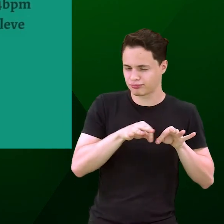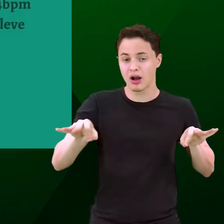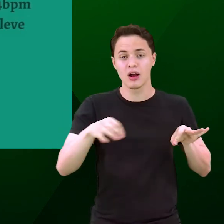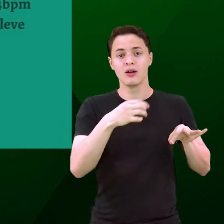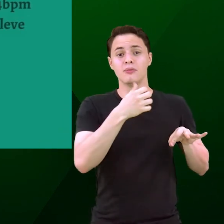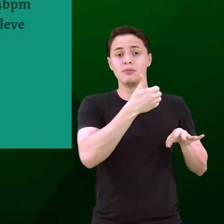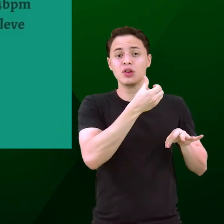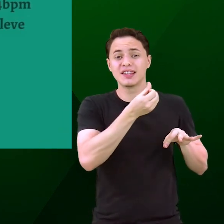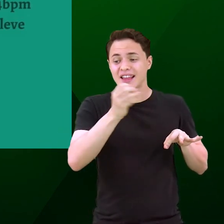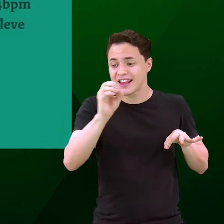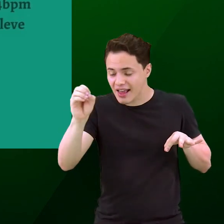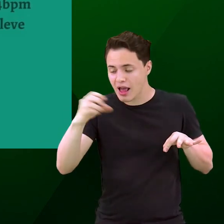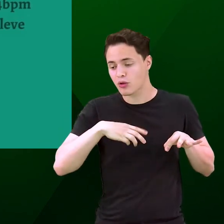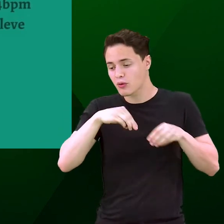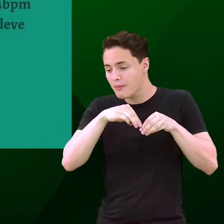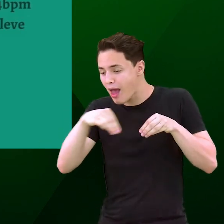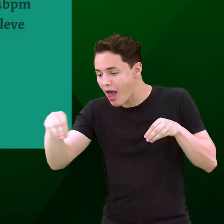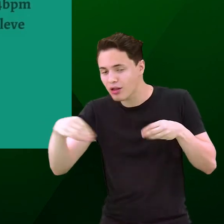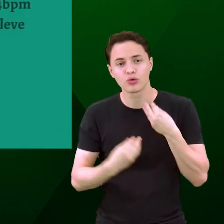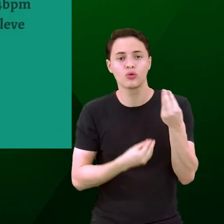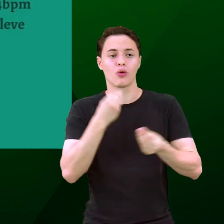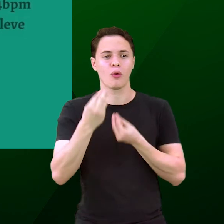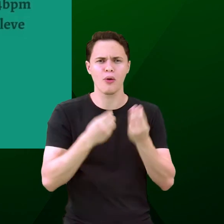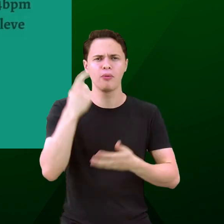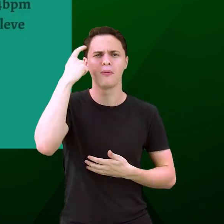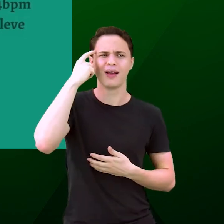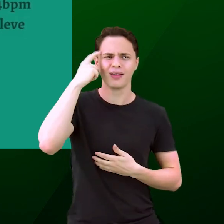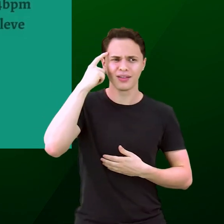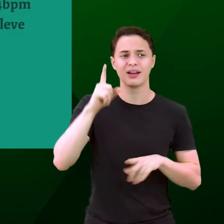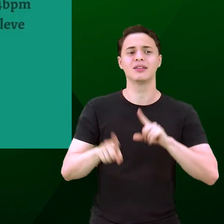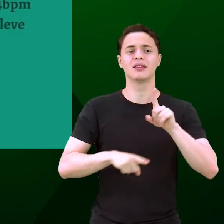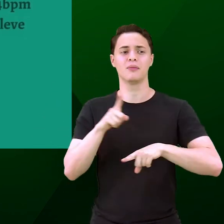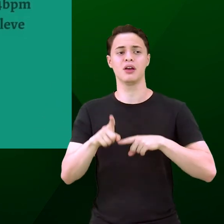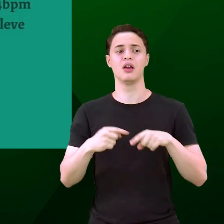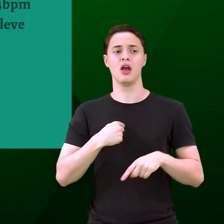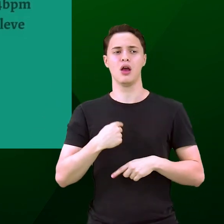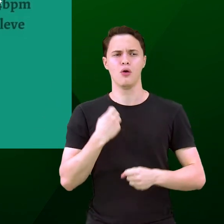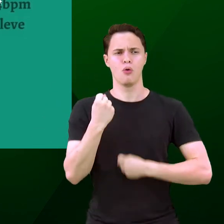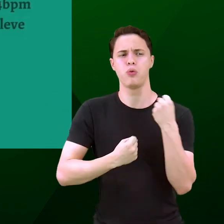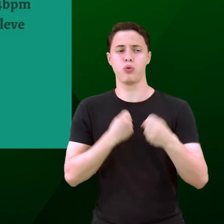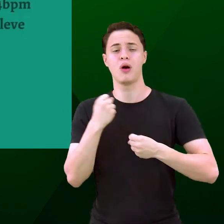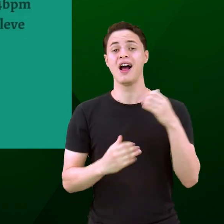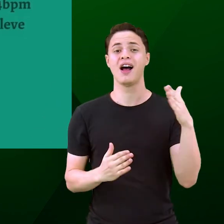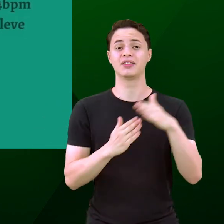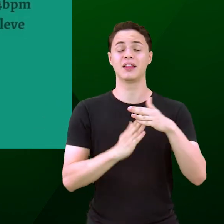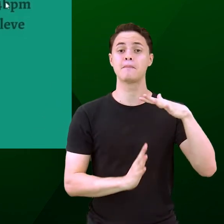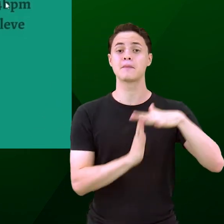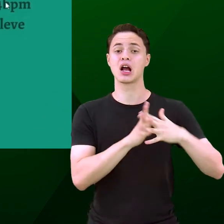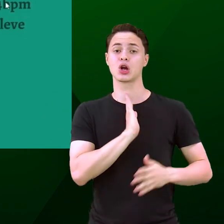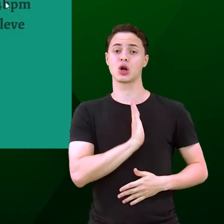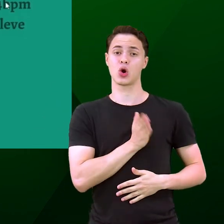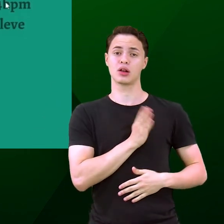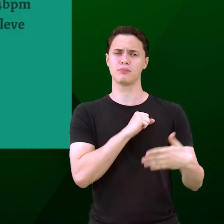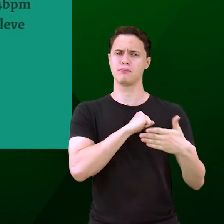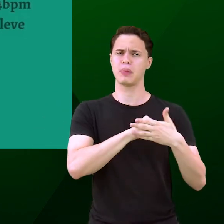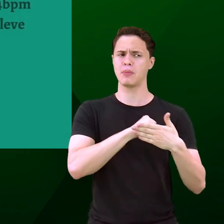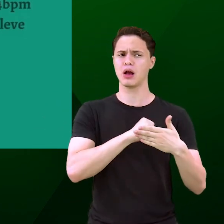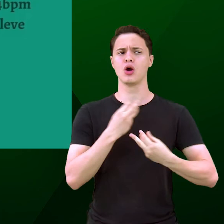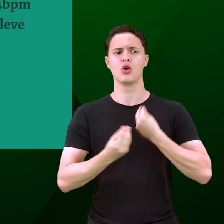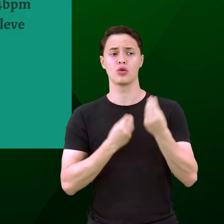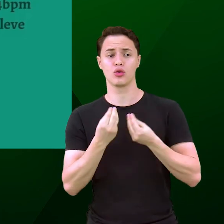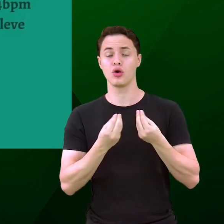foi baseado em uma mulher de 20 anos, tá, com uma frequência cardíaca máxima de 200, aquele mesmo exemplo.